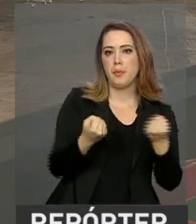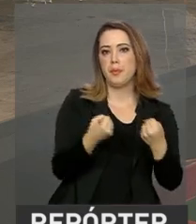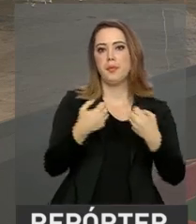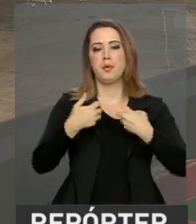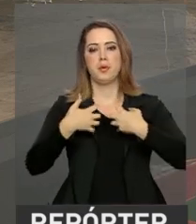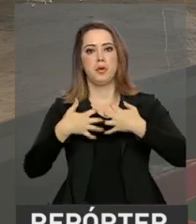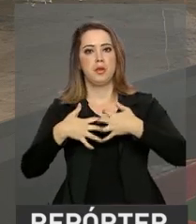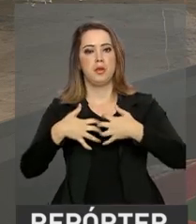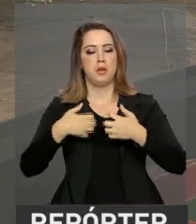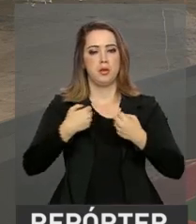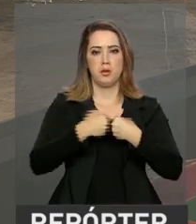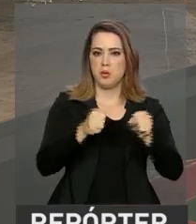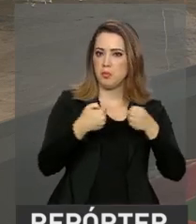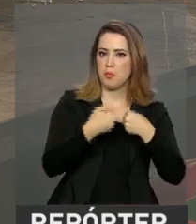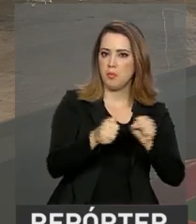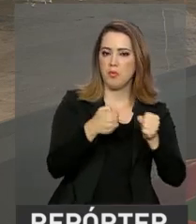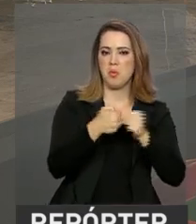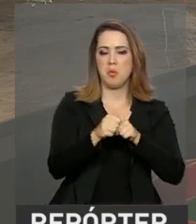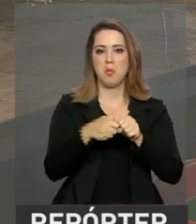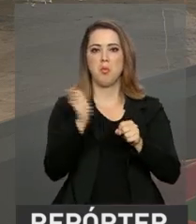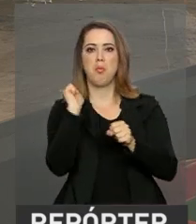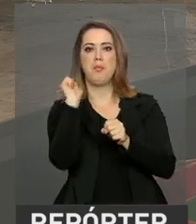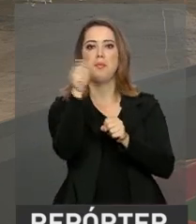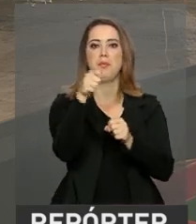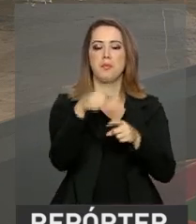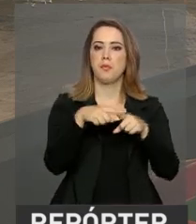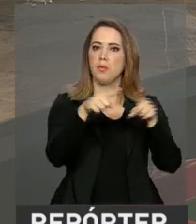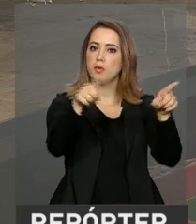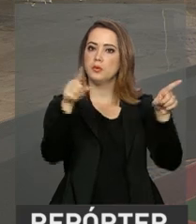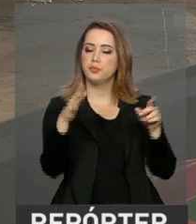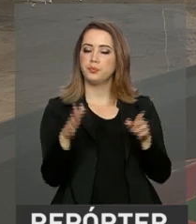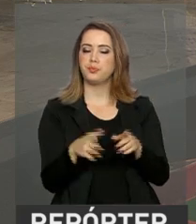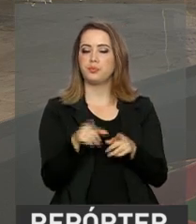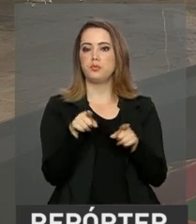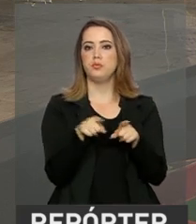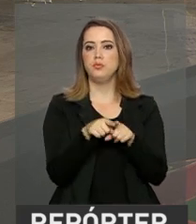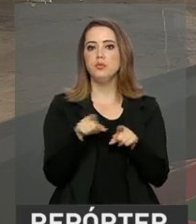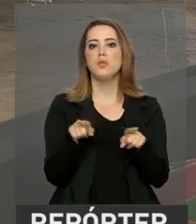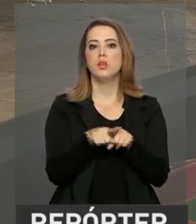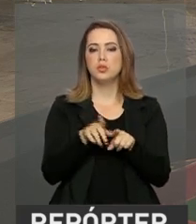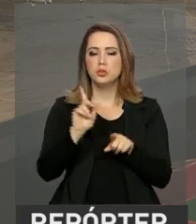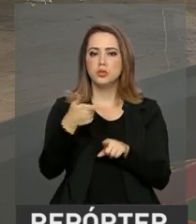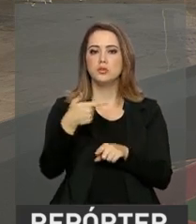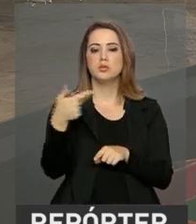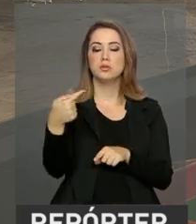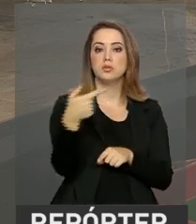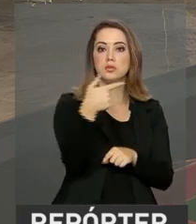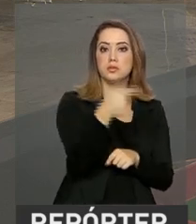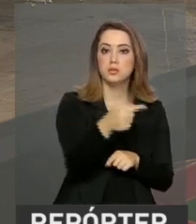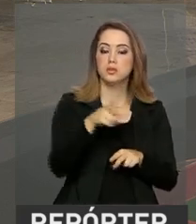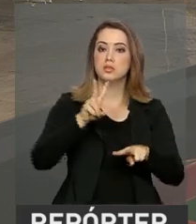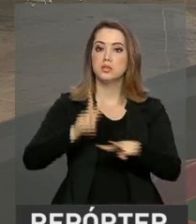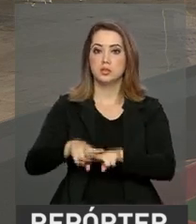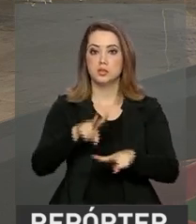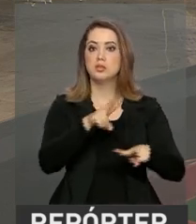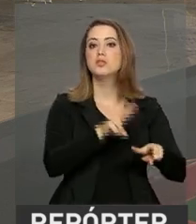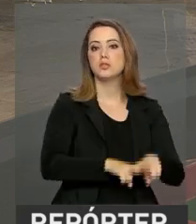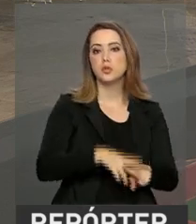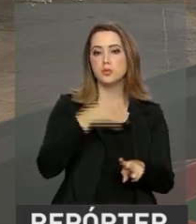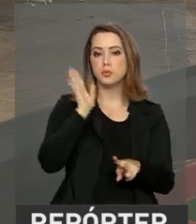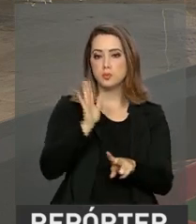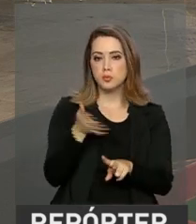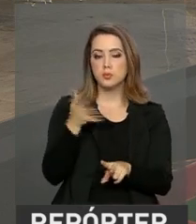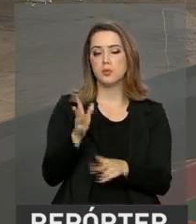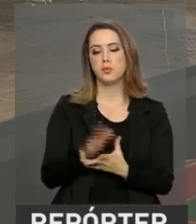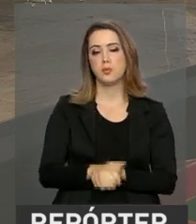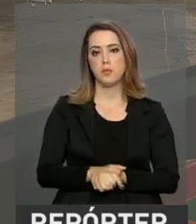do estado do Rio Grande do Norte já executou mais de 67 prisões, disse que já foi preso também um dos mandantes desses